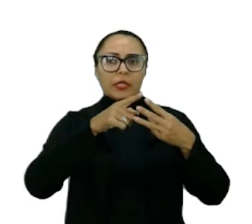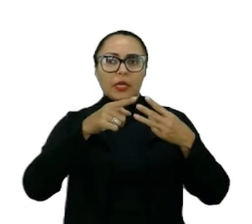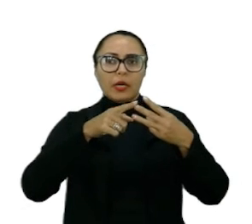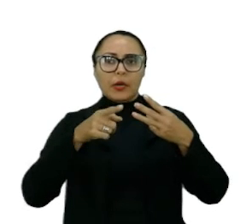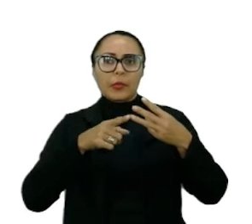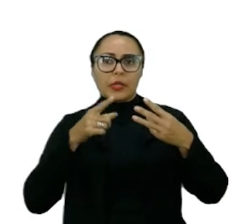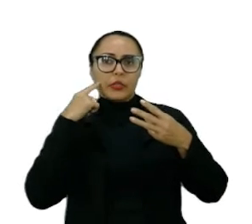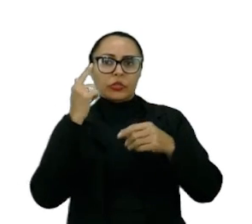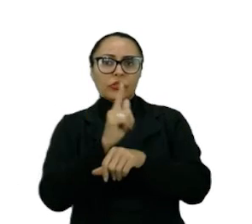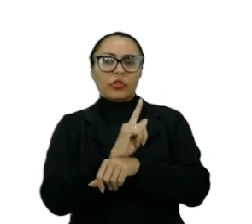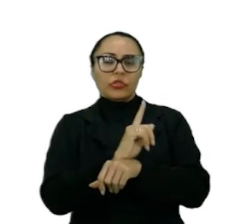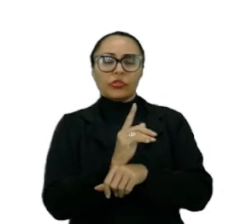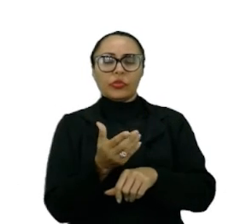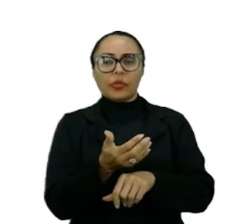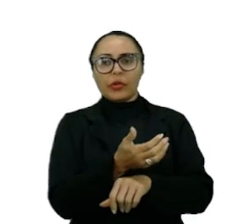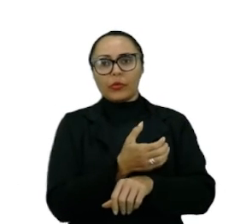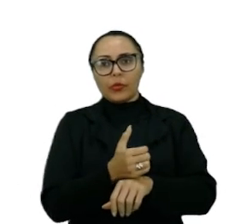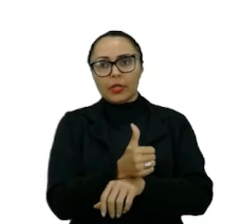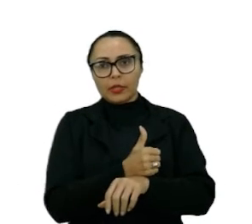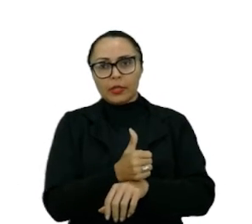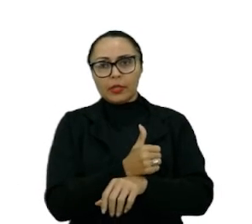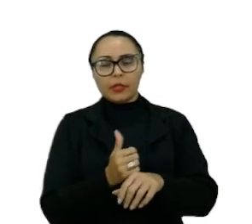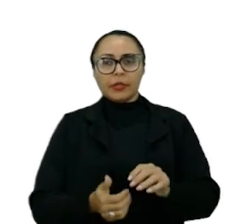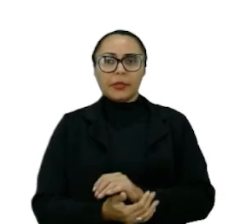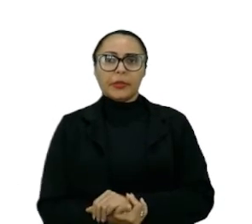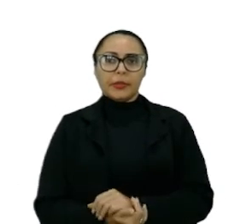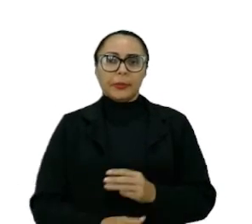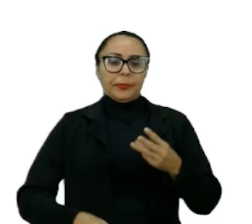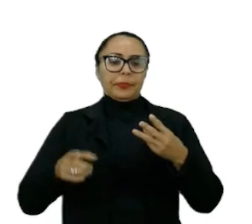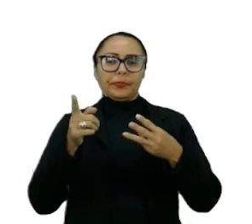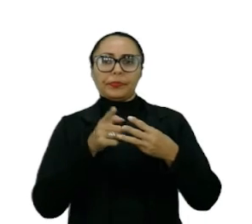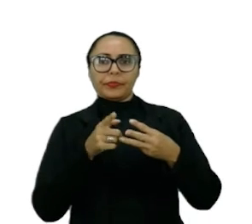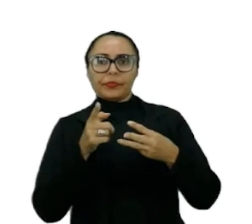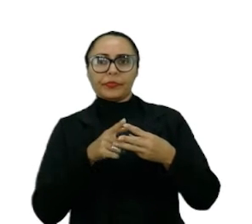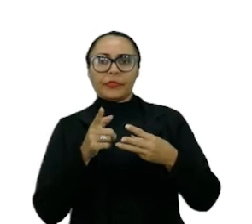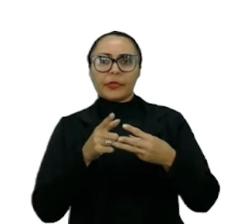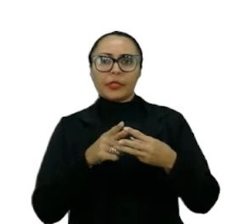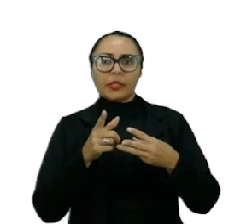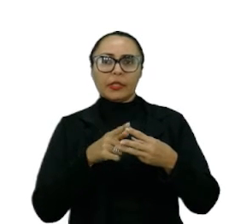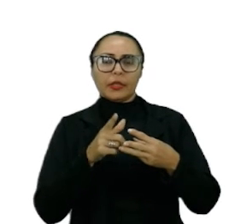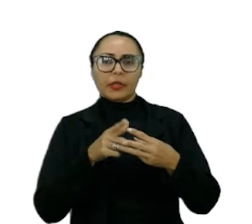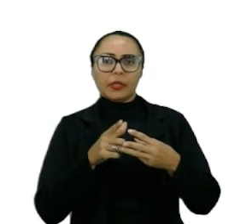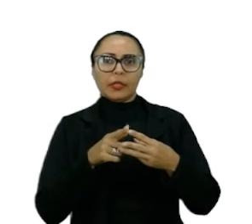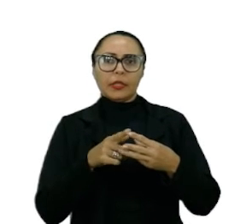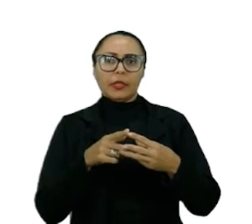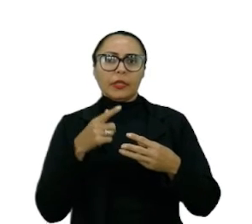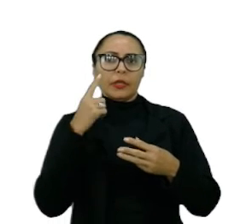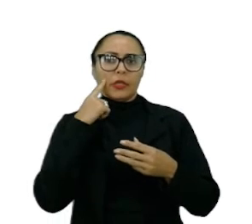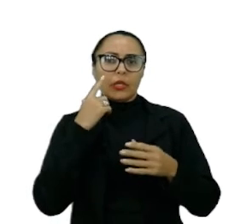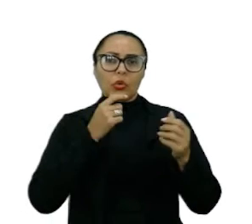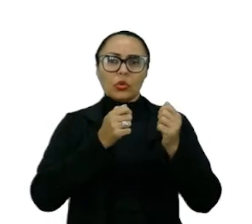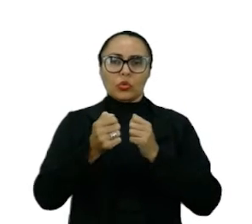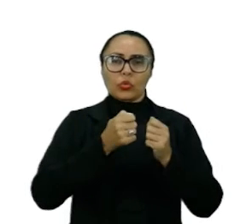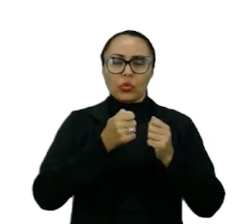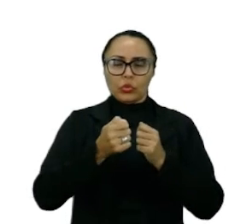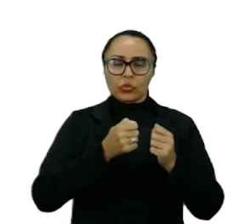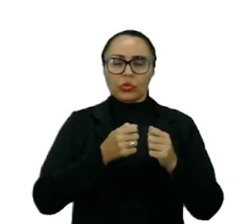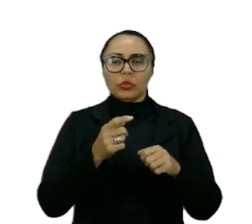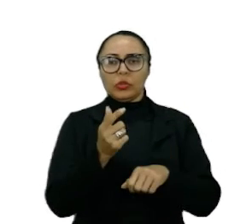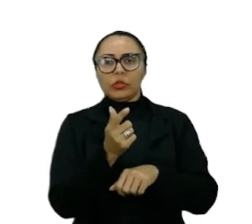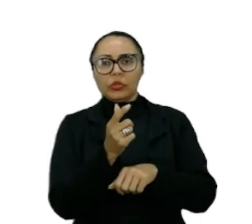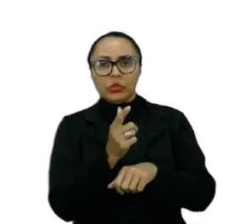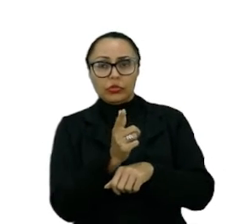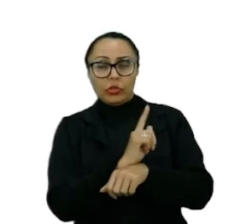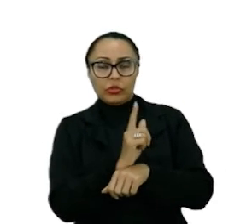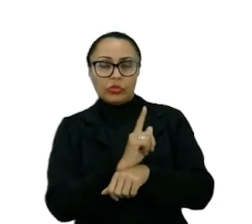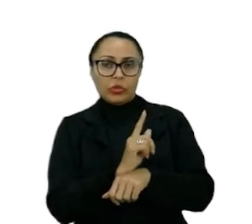qualidade. Primeiro, ele fala que No controle da gestão de qualidade,